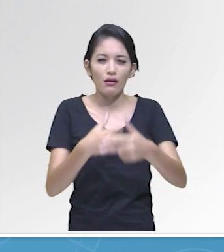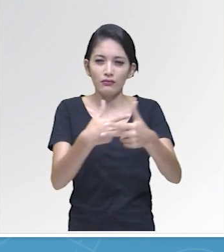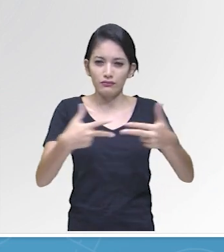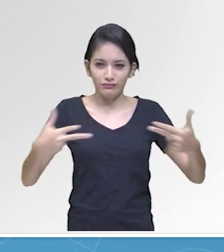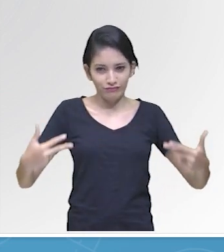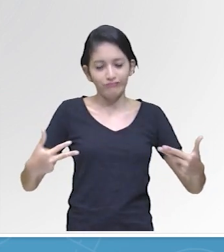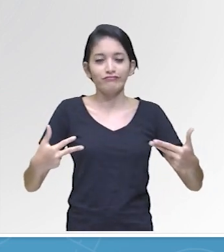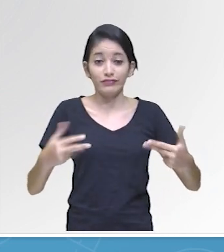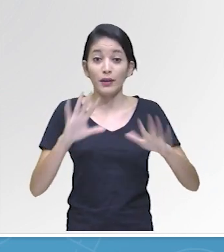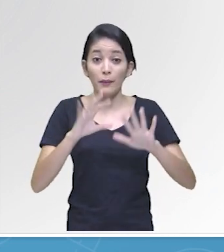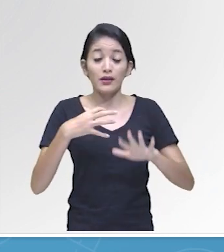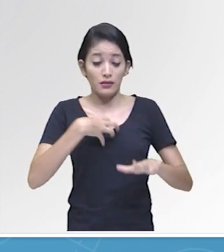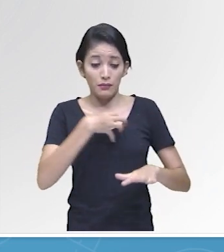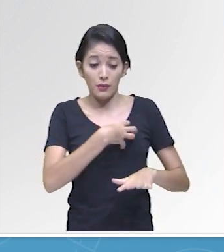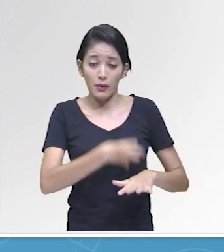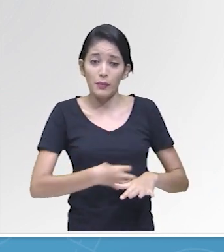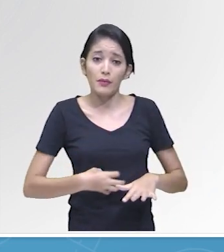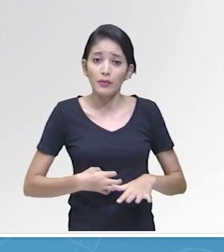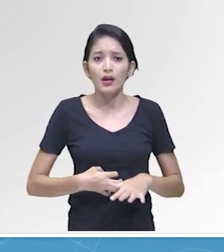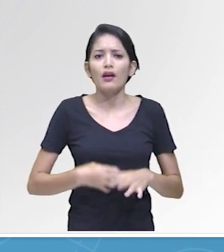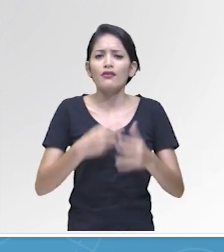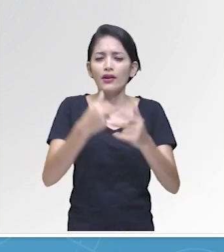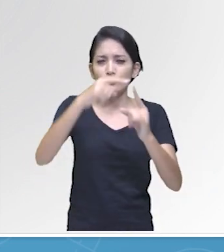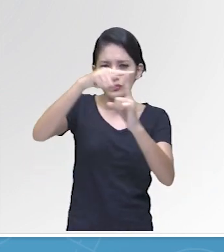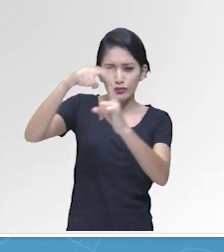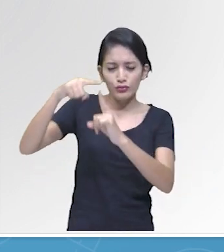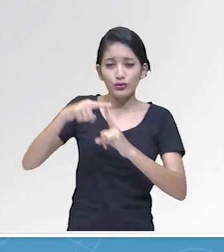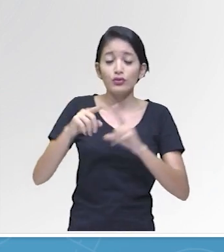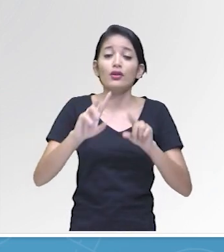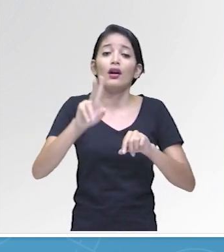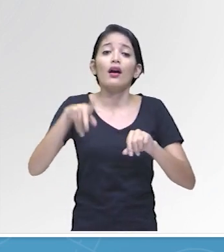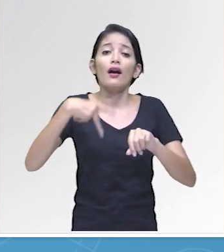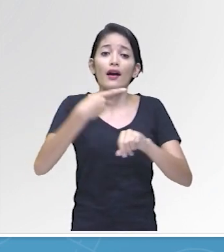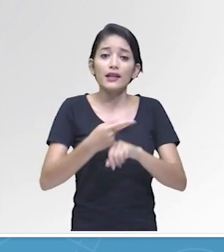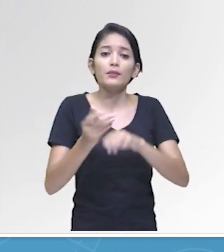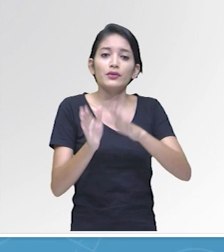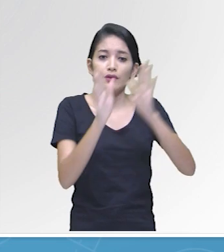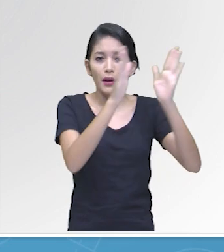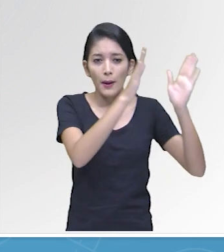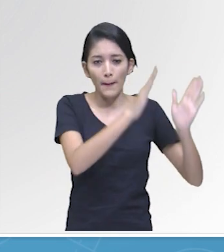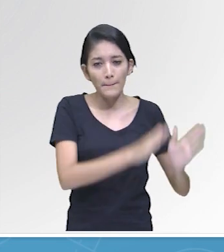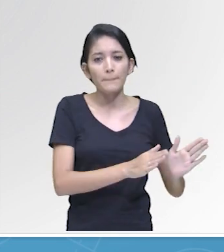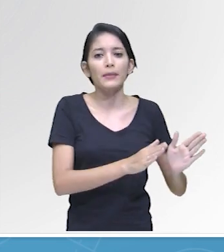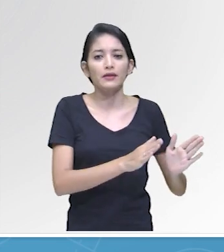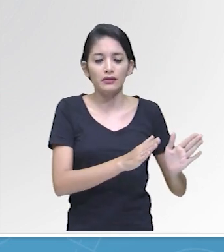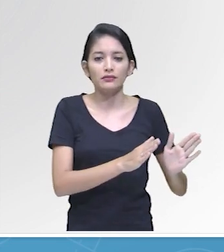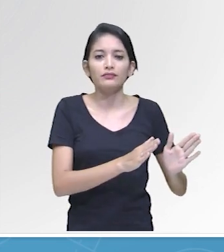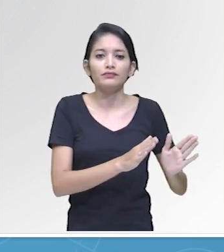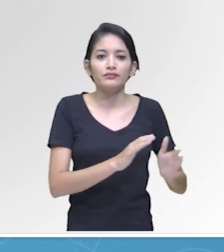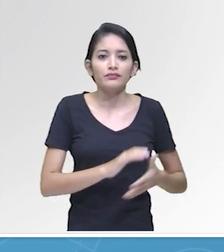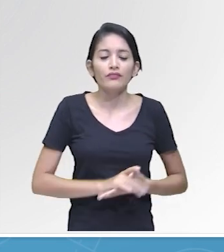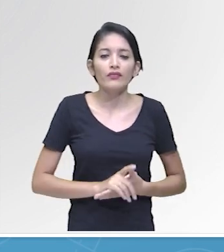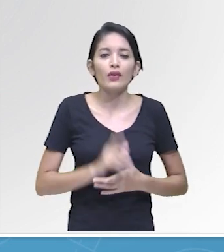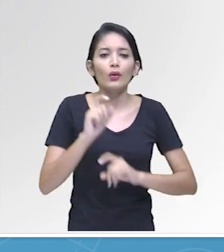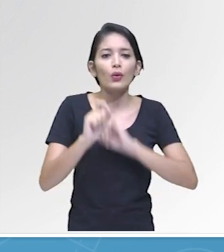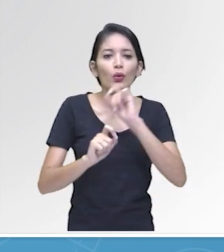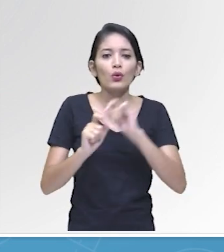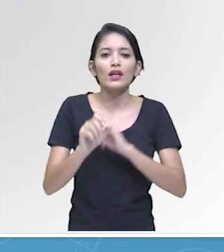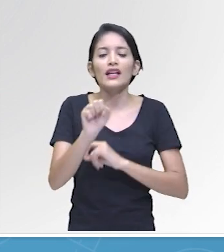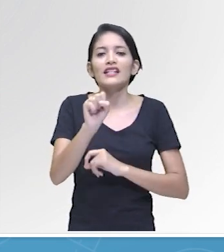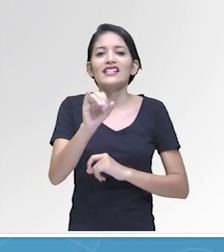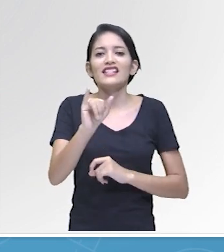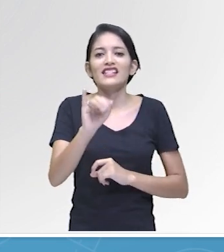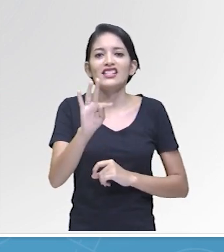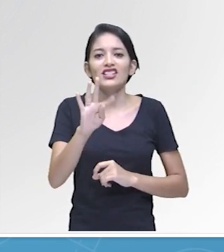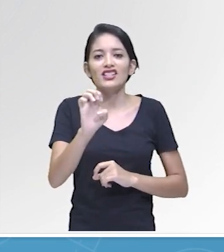um tecido vai formar esse tipo de órgão. E os órgãos aí, em comunicação, vão transformar os sistemas. Então,